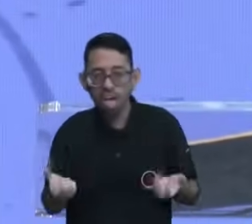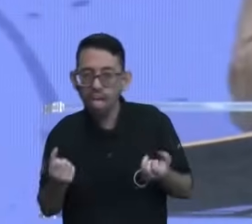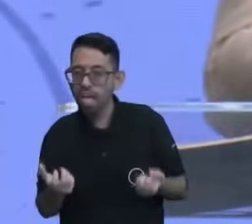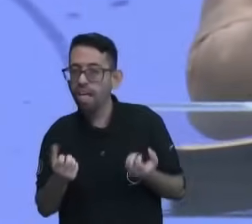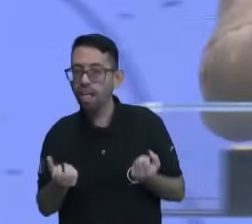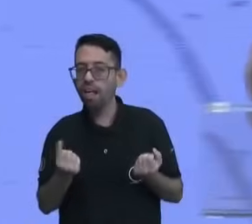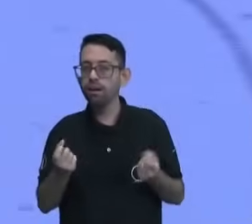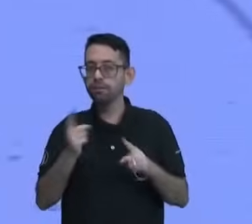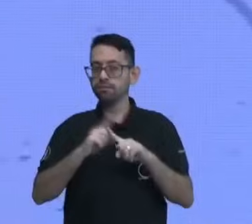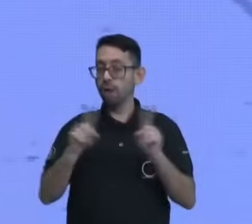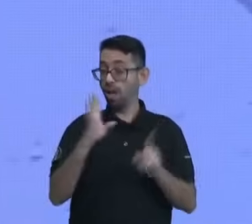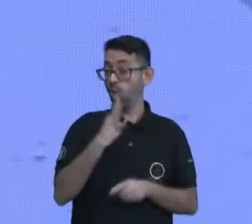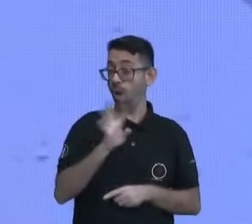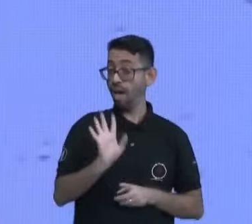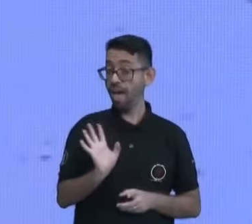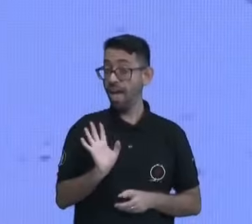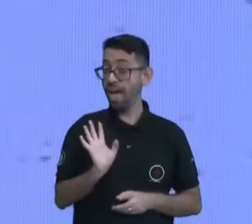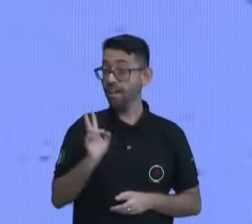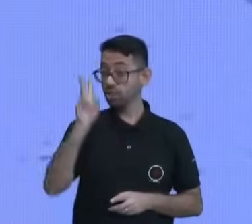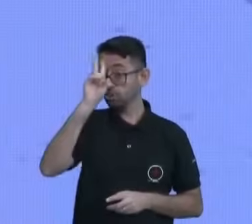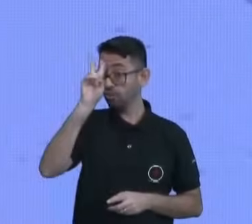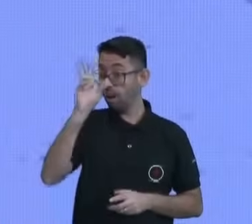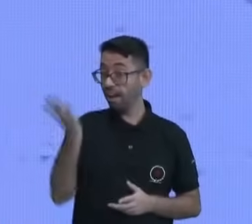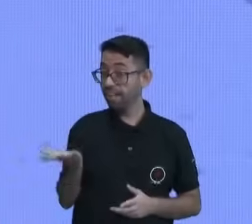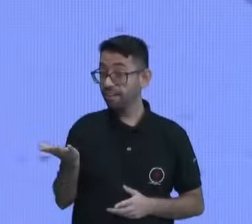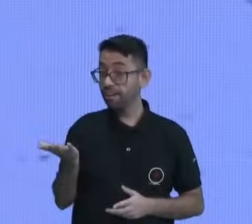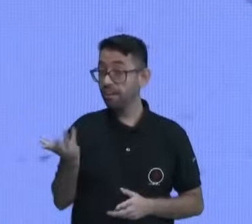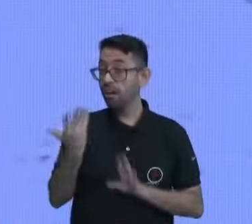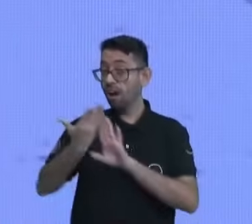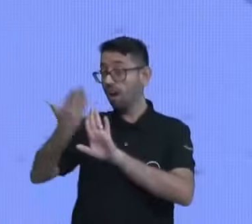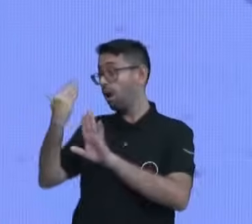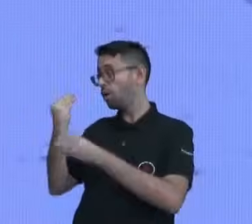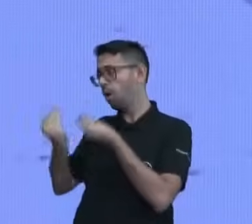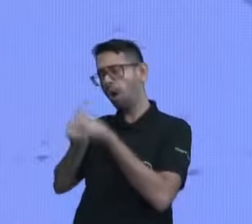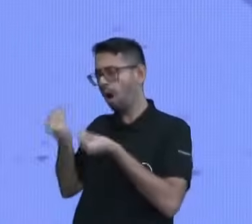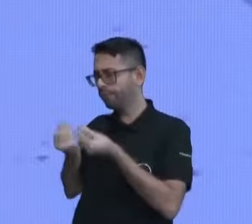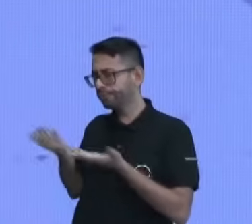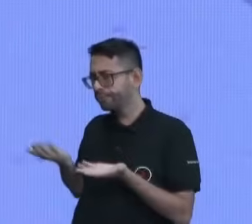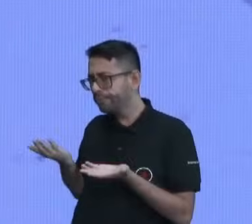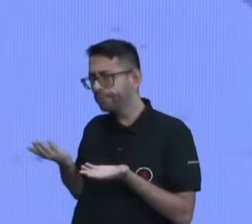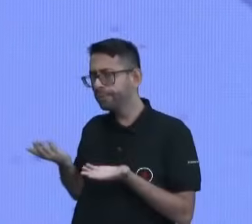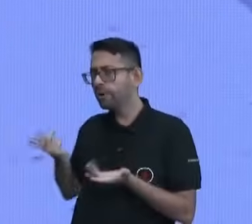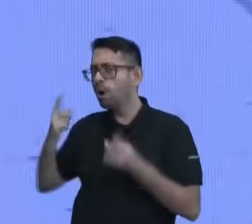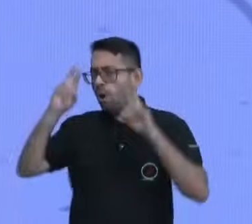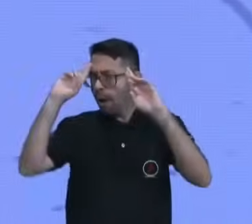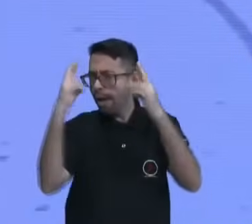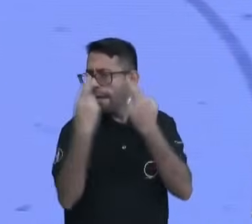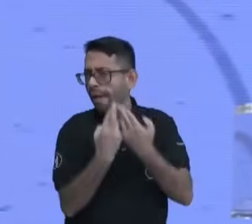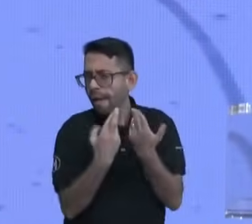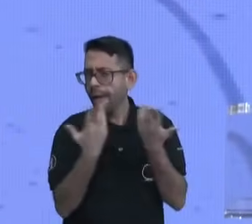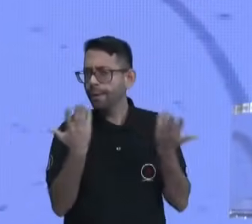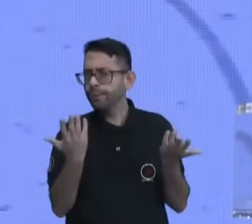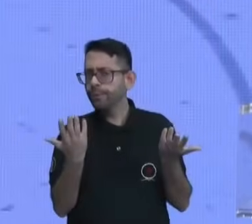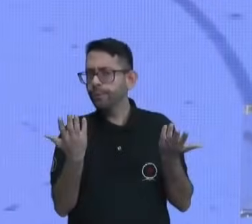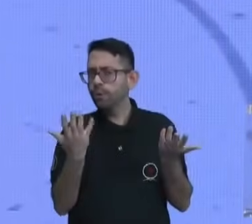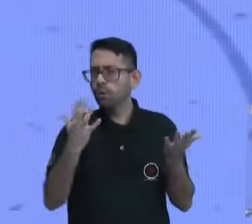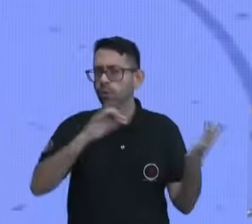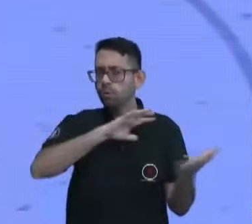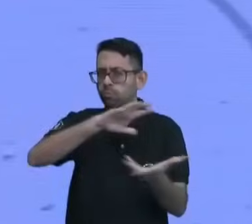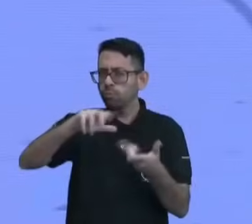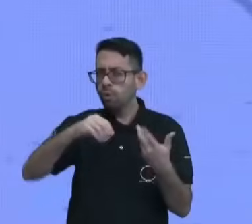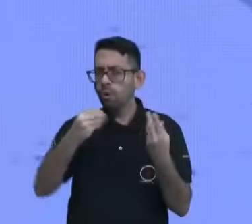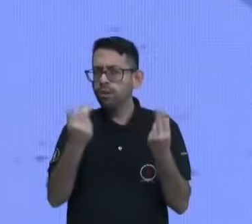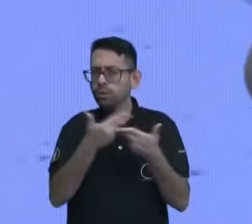sabe a origem e quando se trata de reino e de mundo de Deus quem que tá submetido à pessoa então isso é uma coisa muito